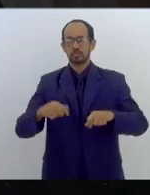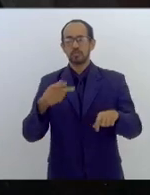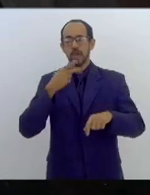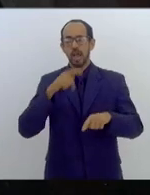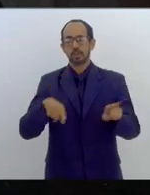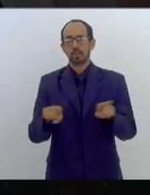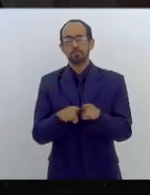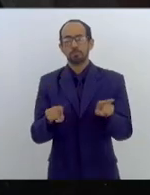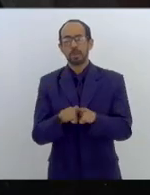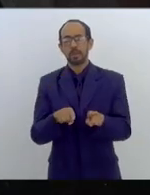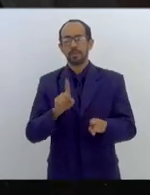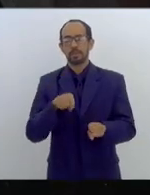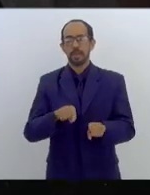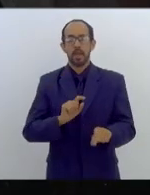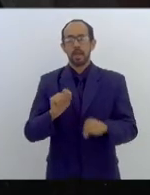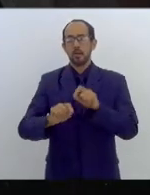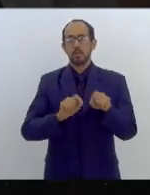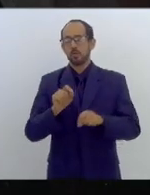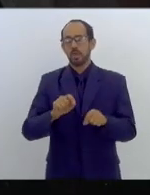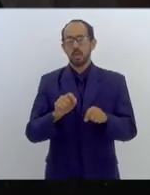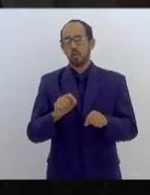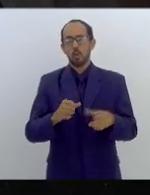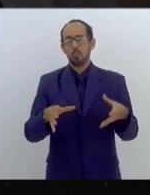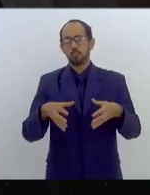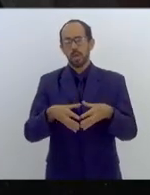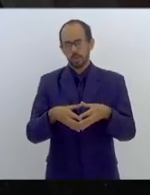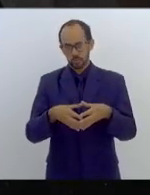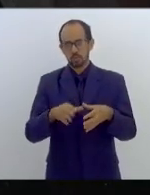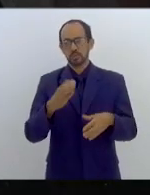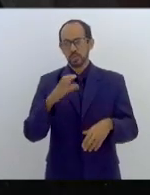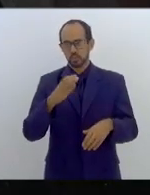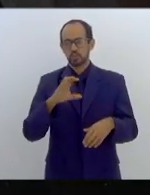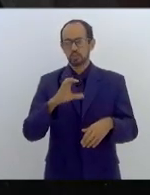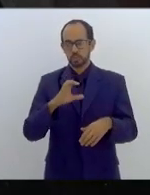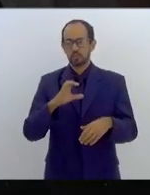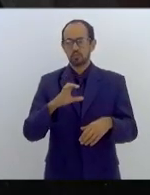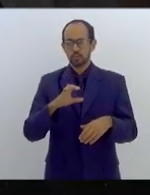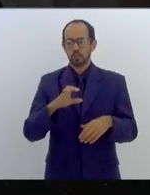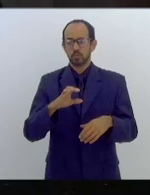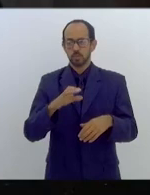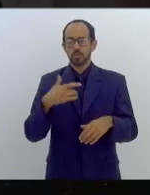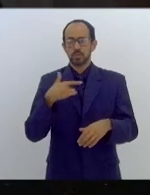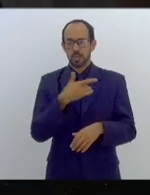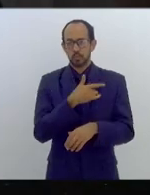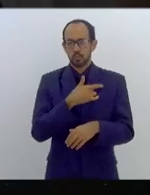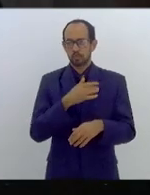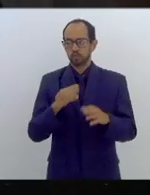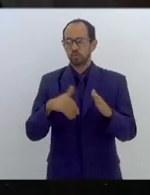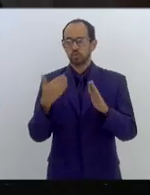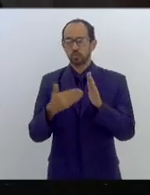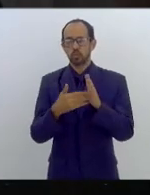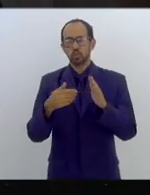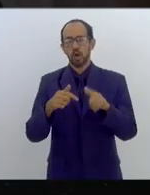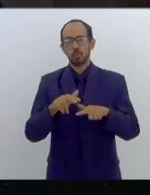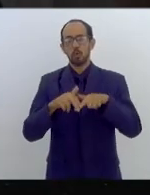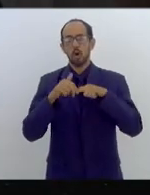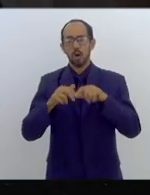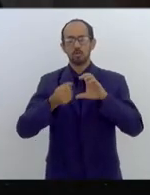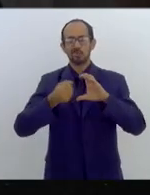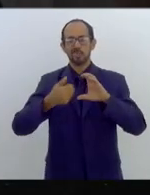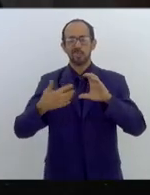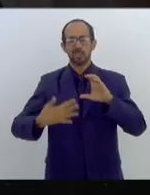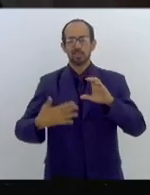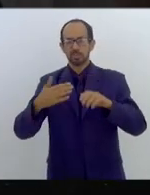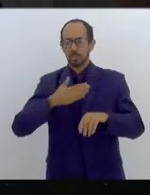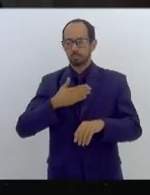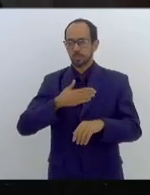esse complexo de Complexo Científico Econômico Industrial da Saúde, porque tudo tem a ver com essa característica, que é, a meu ver, a